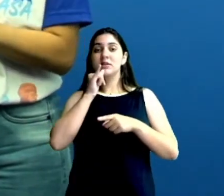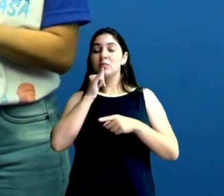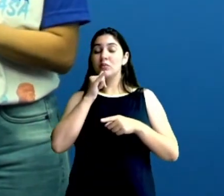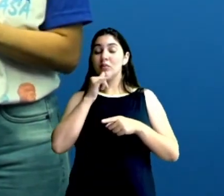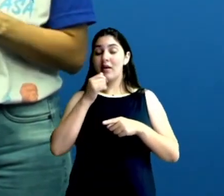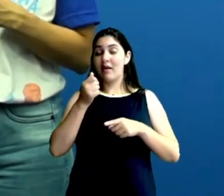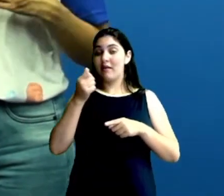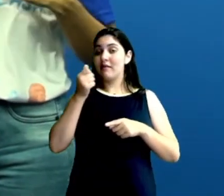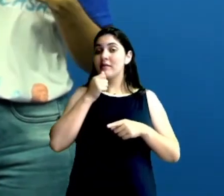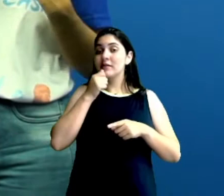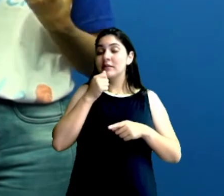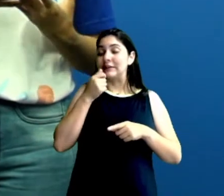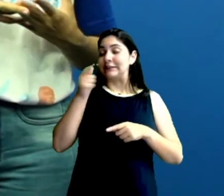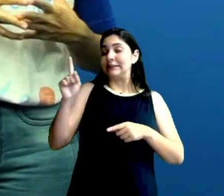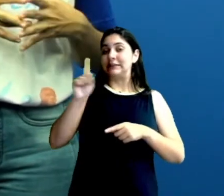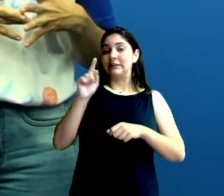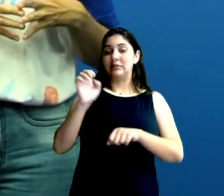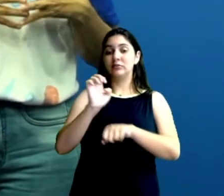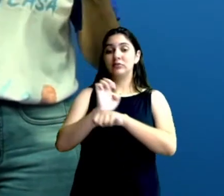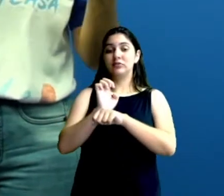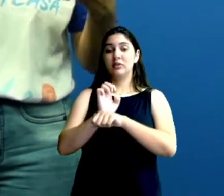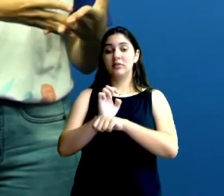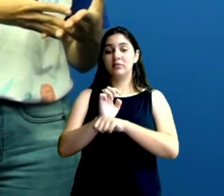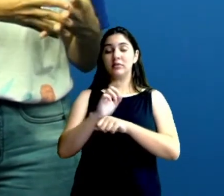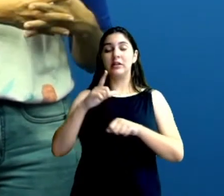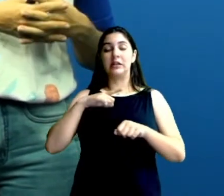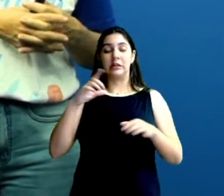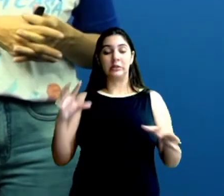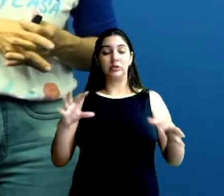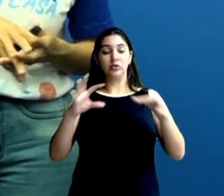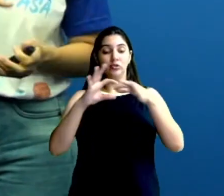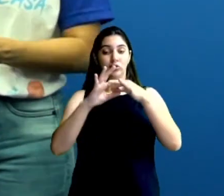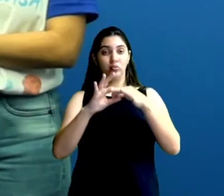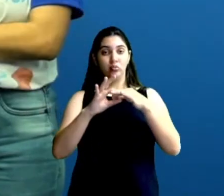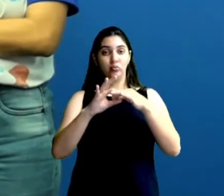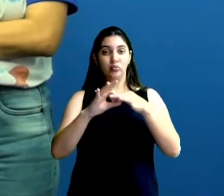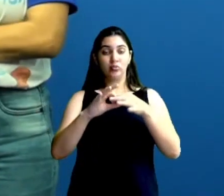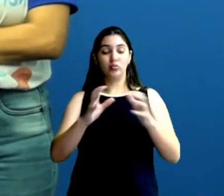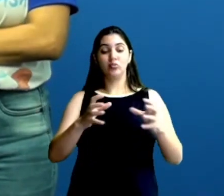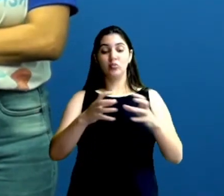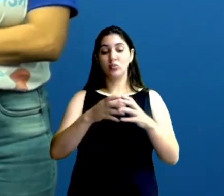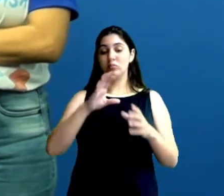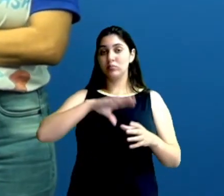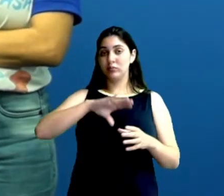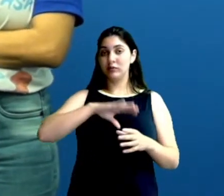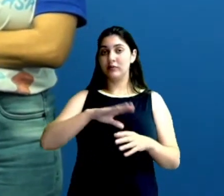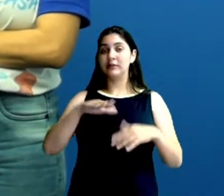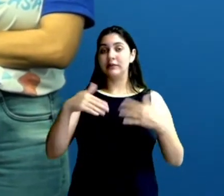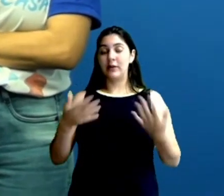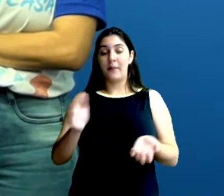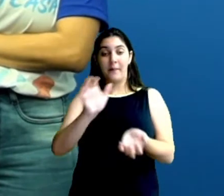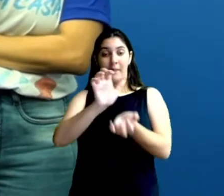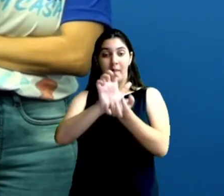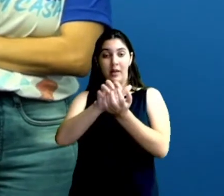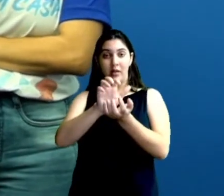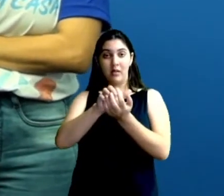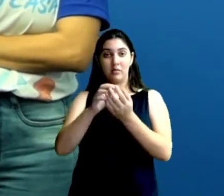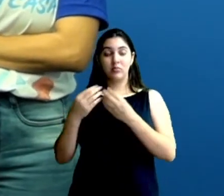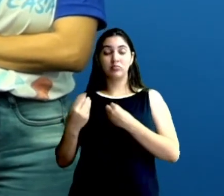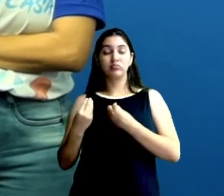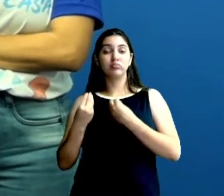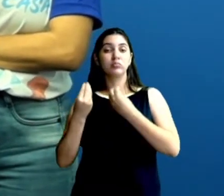era uma capitania que fazia parte da colônia portuguesa. Então Pernambuco é